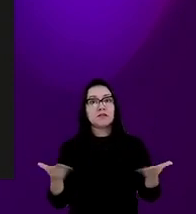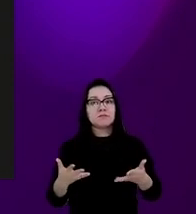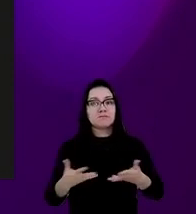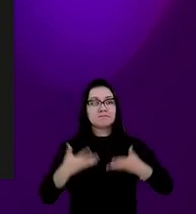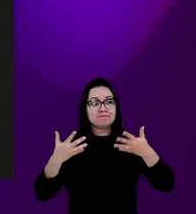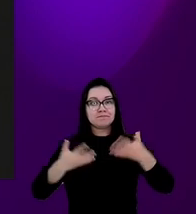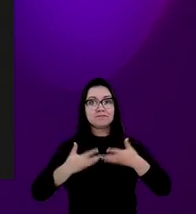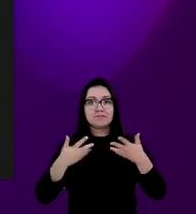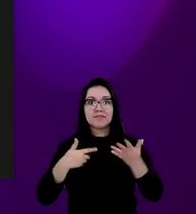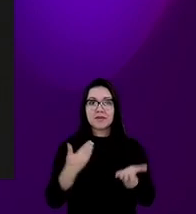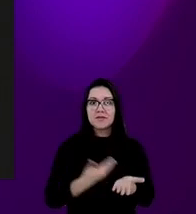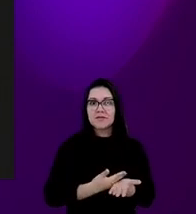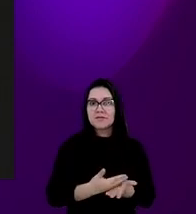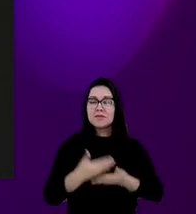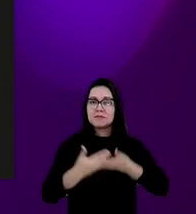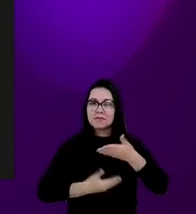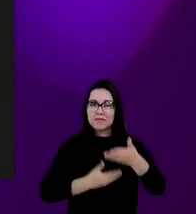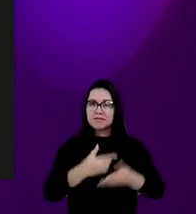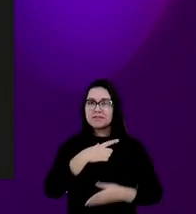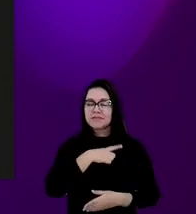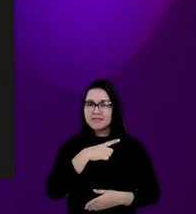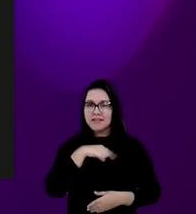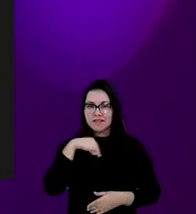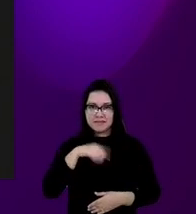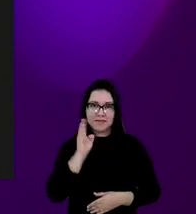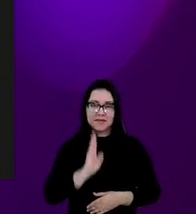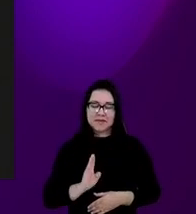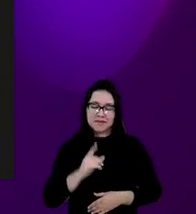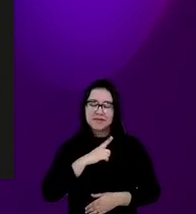com esse início desse processo, né, aqui no Brasil.